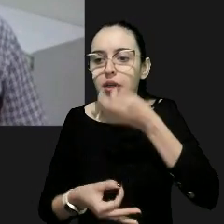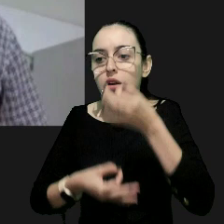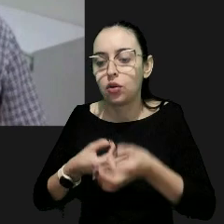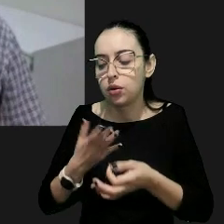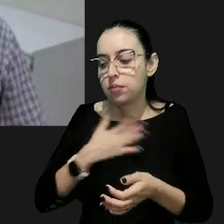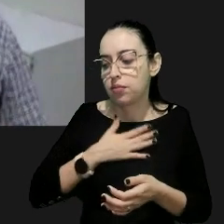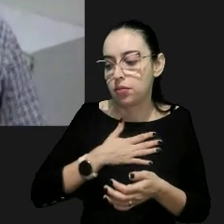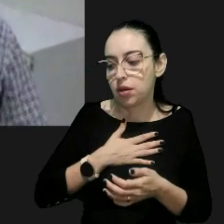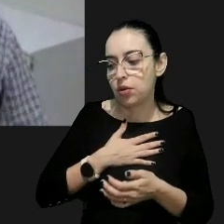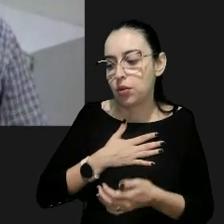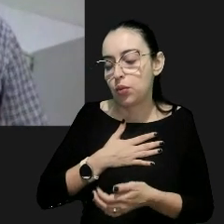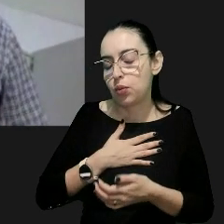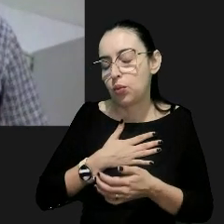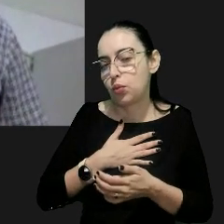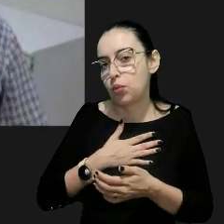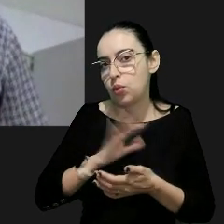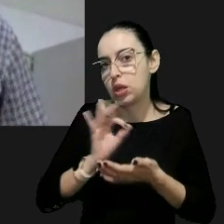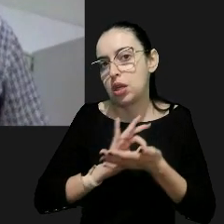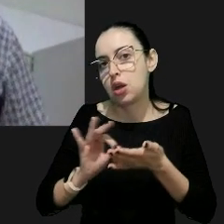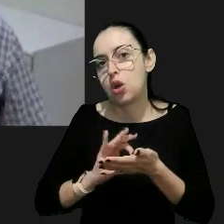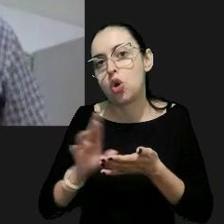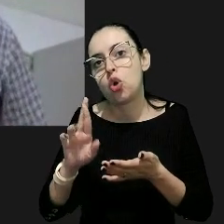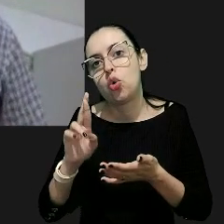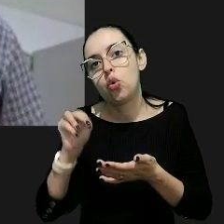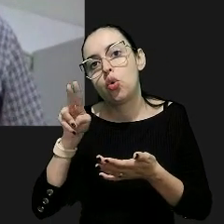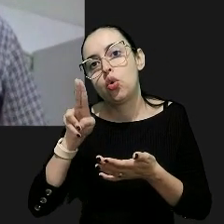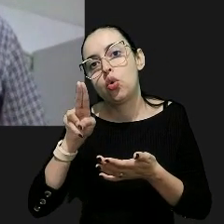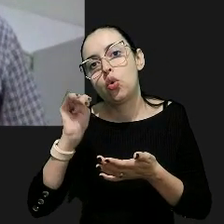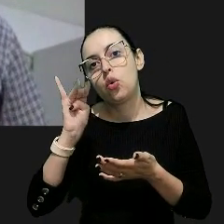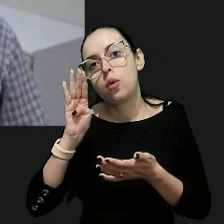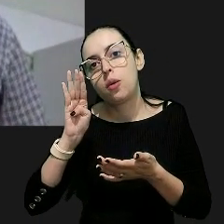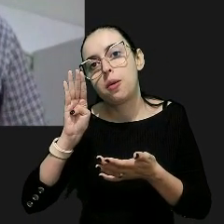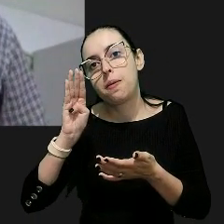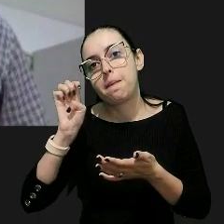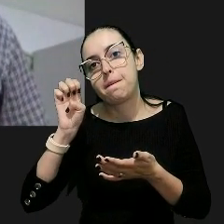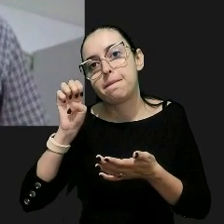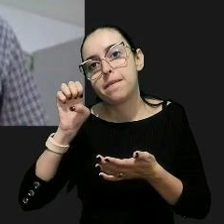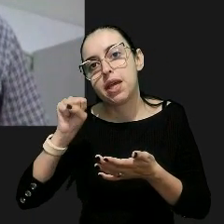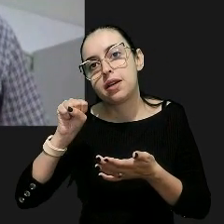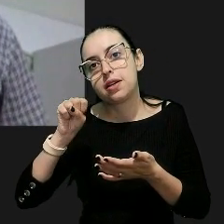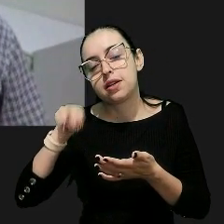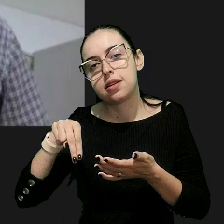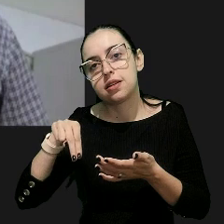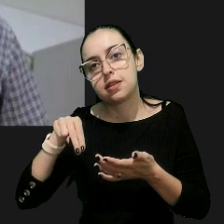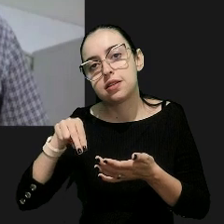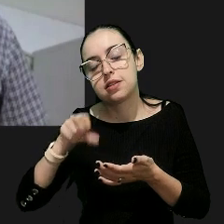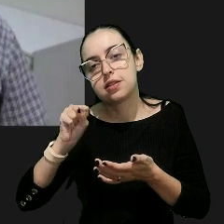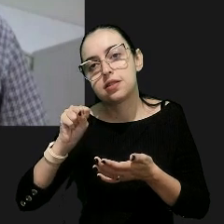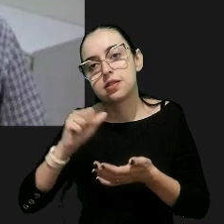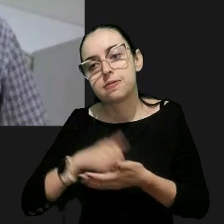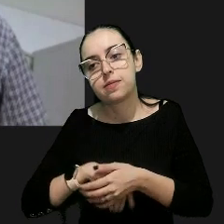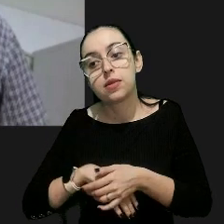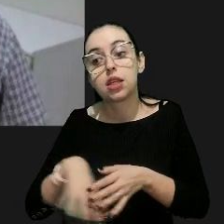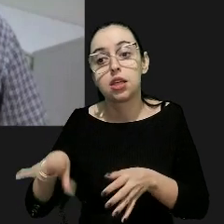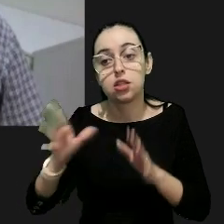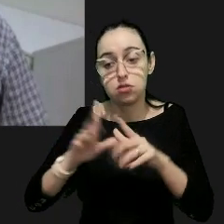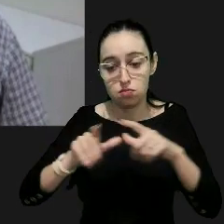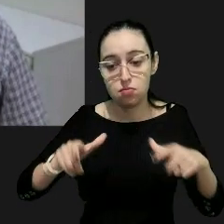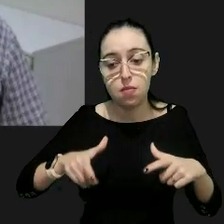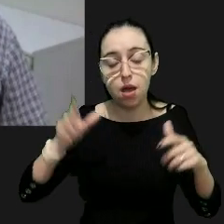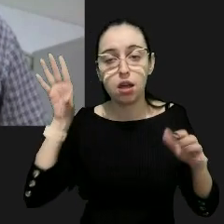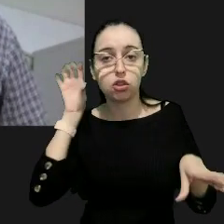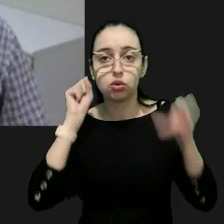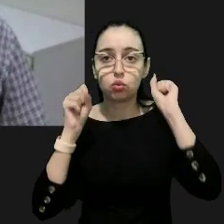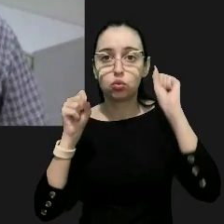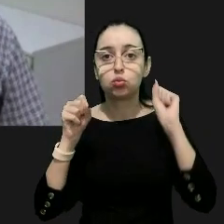tenho sugerido, inspirada no meu cronista favorito, Rubem Alves, é criar espaço